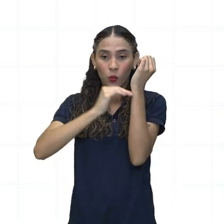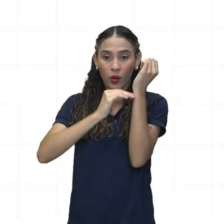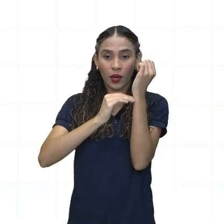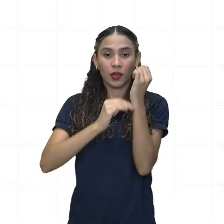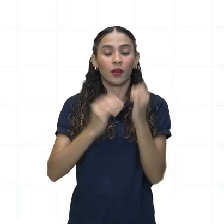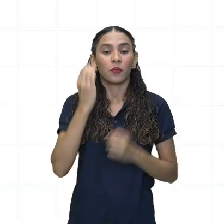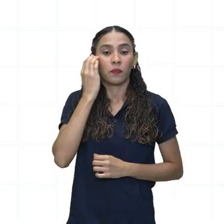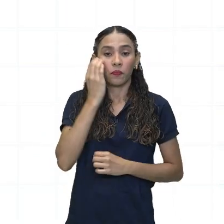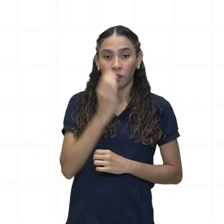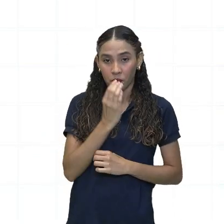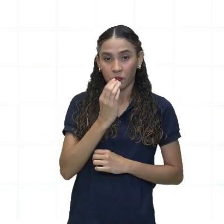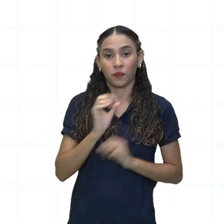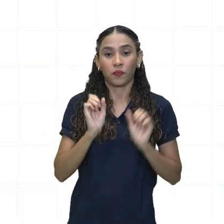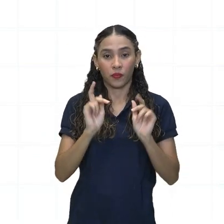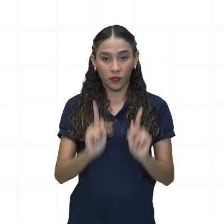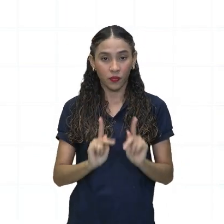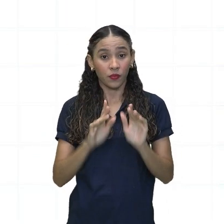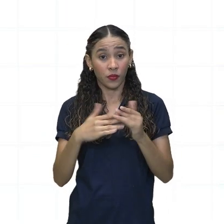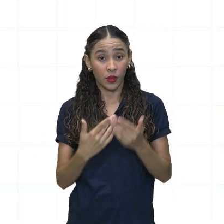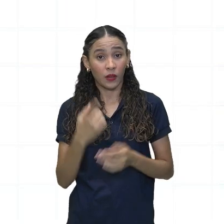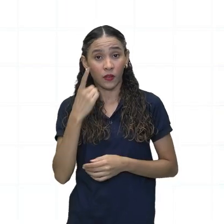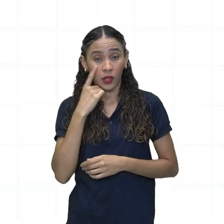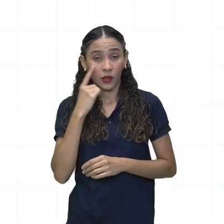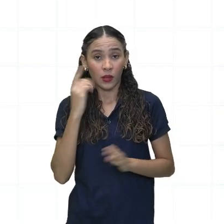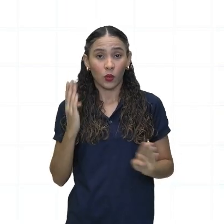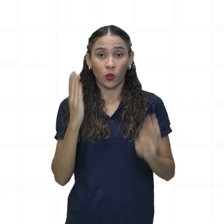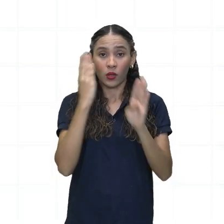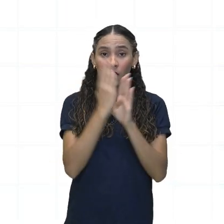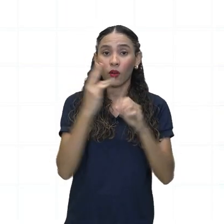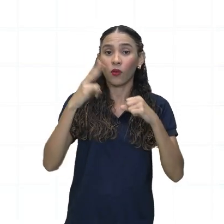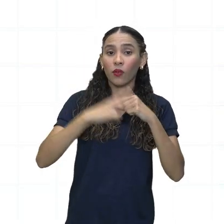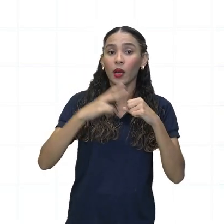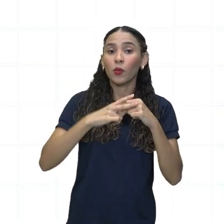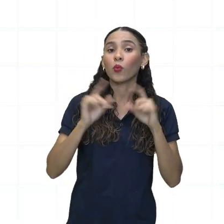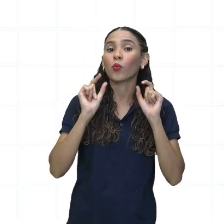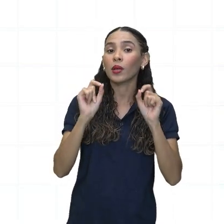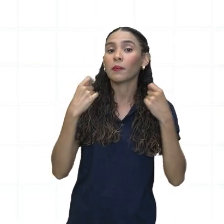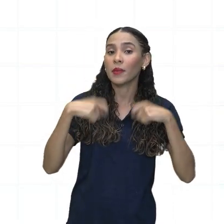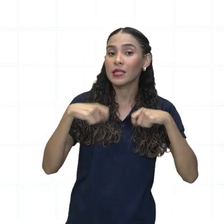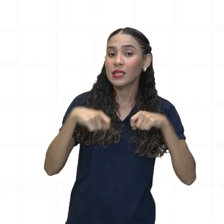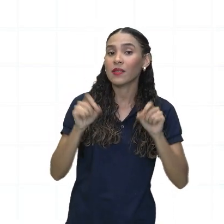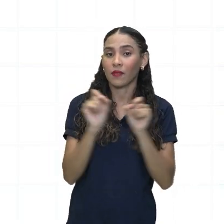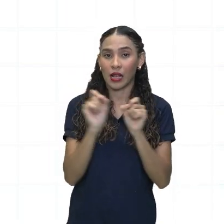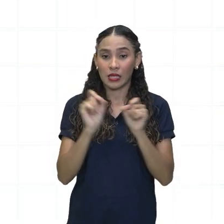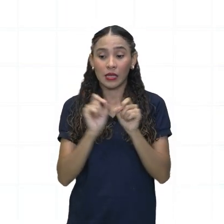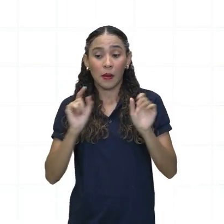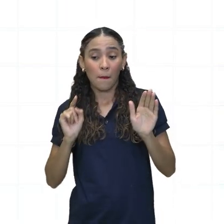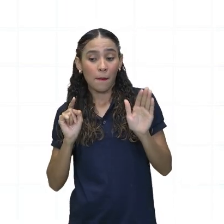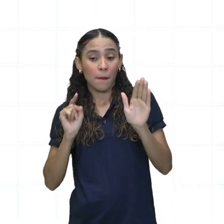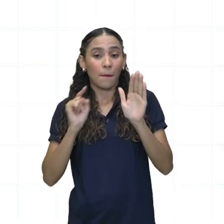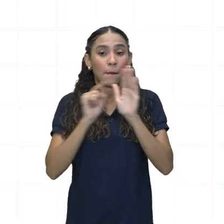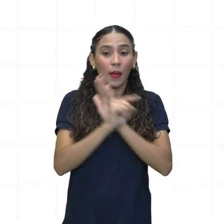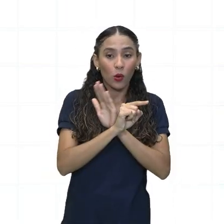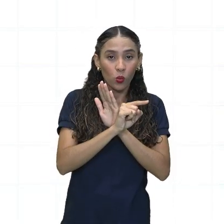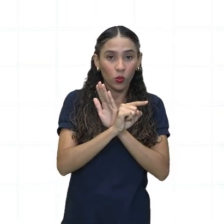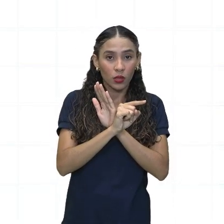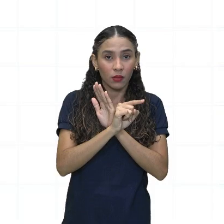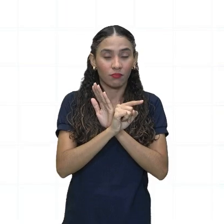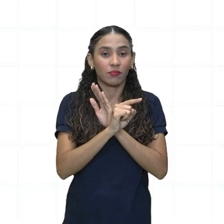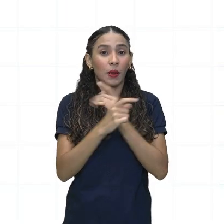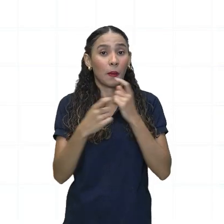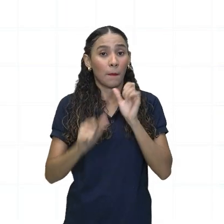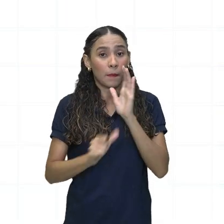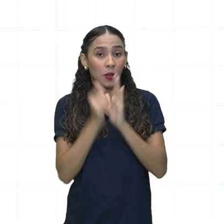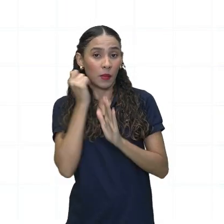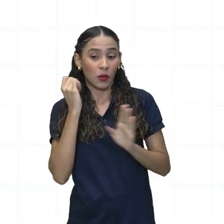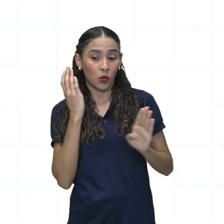Unidos, correto? A gente já viu que para identificar o verbo, o que é que eu faço? Eu faço o quê? Eu identifico